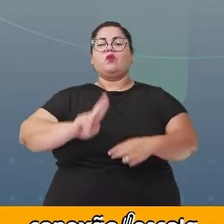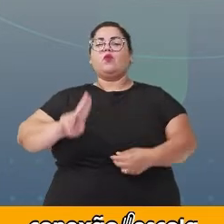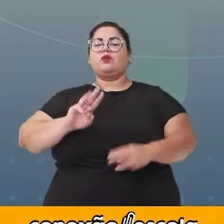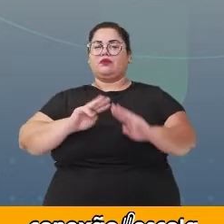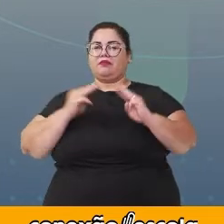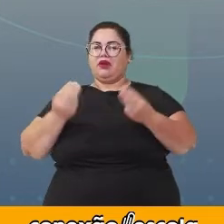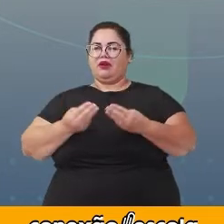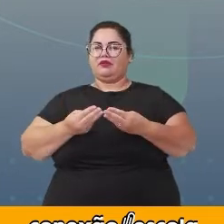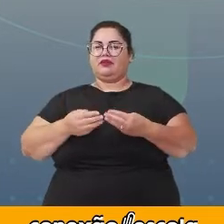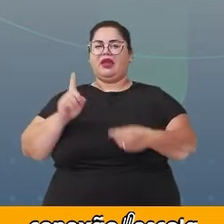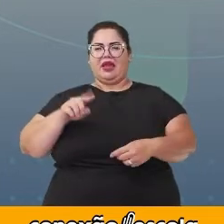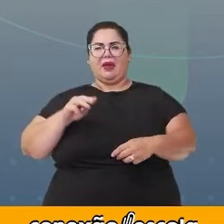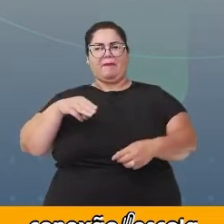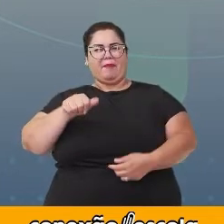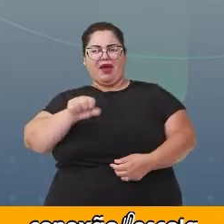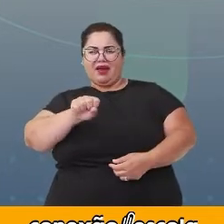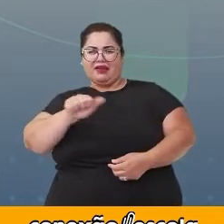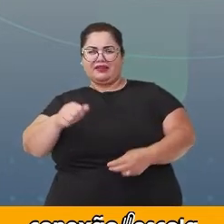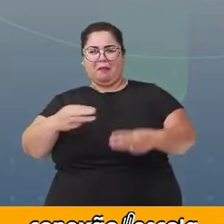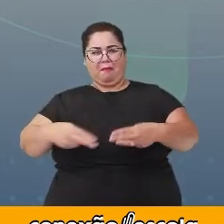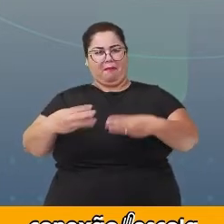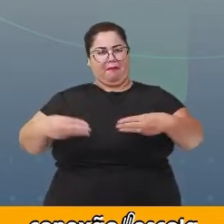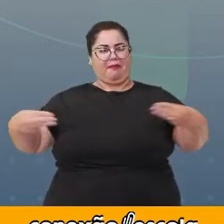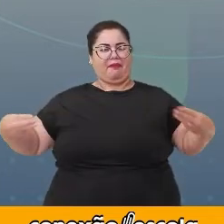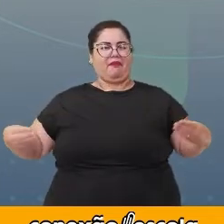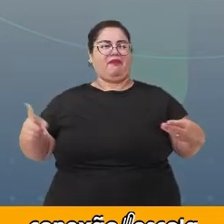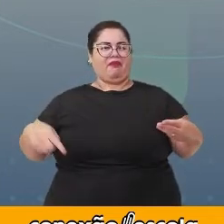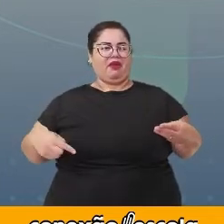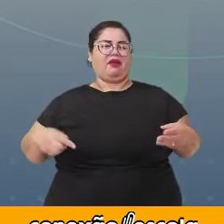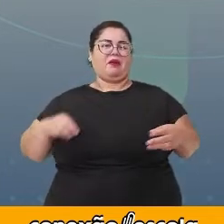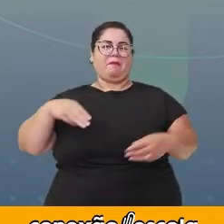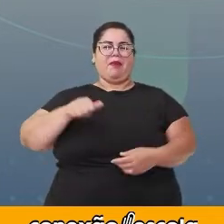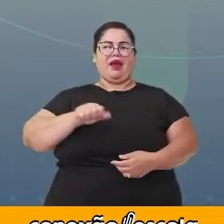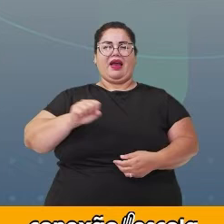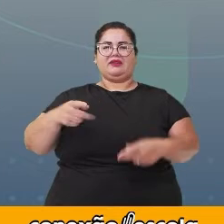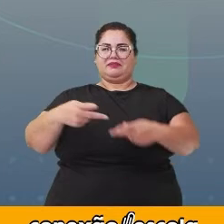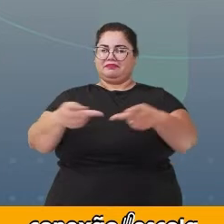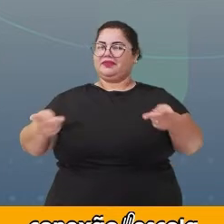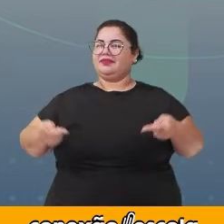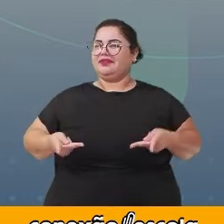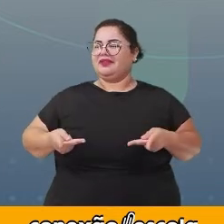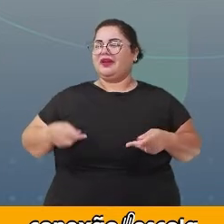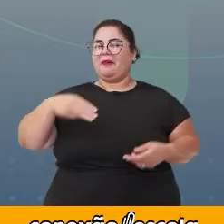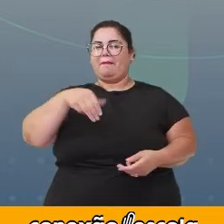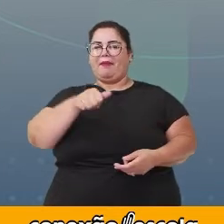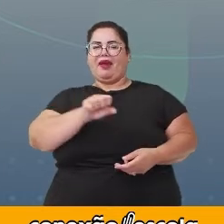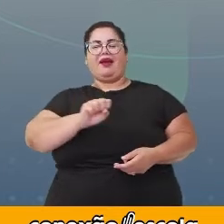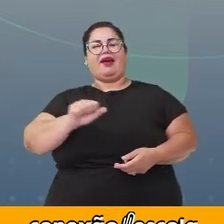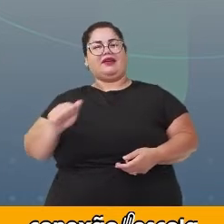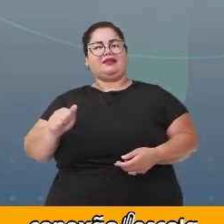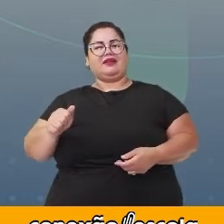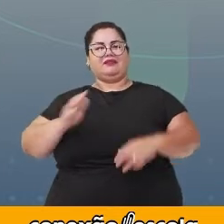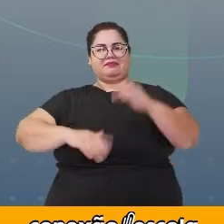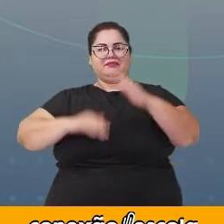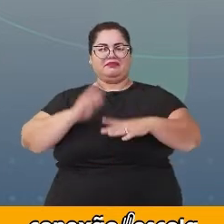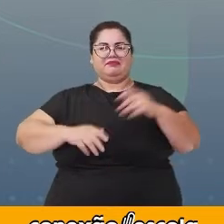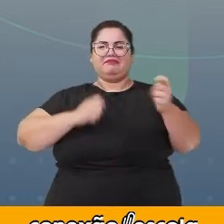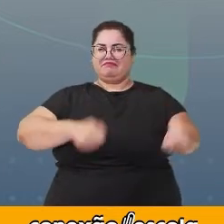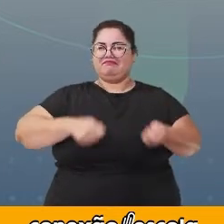massa? Será que é massa de macarrão? Será que é massa de pizza? Será que é massa de